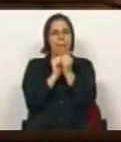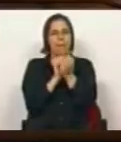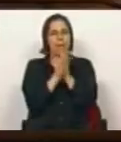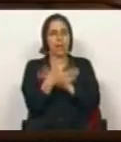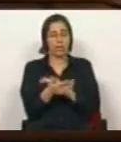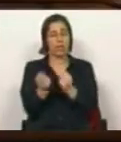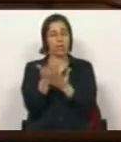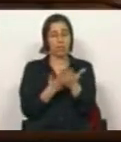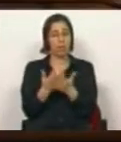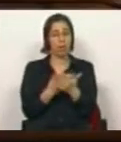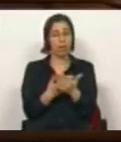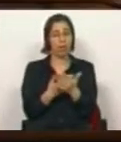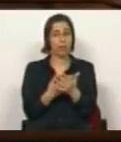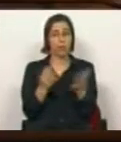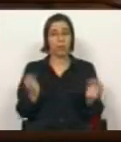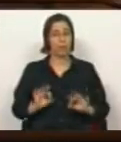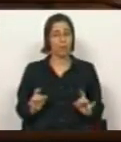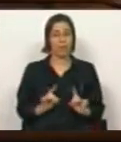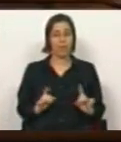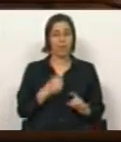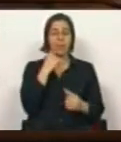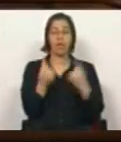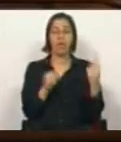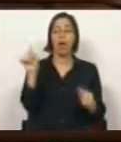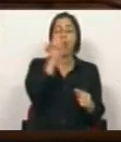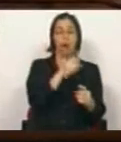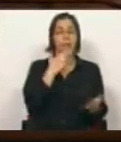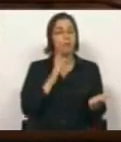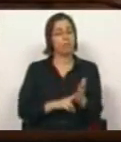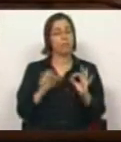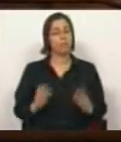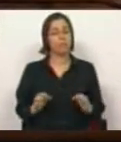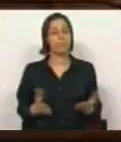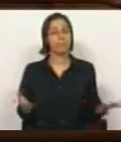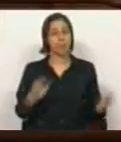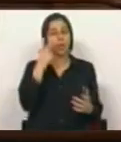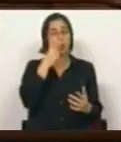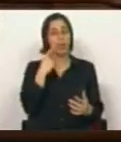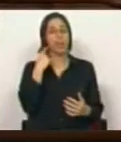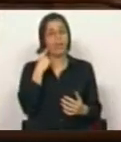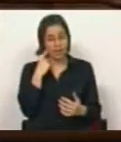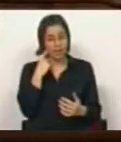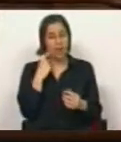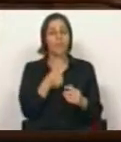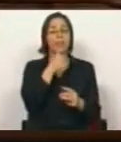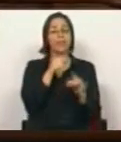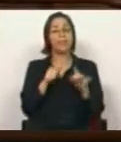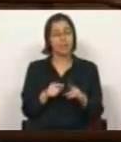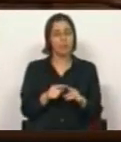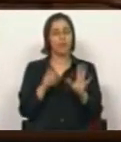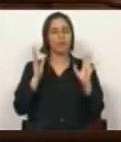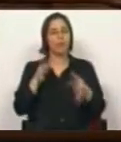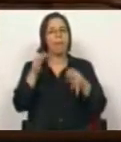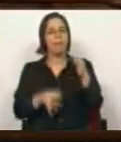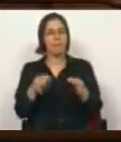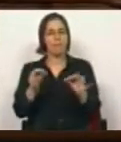reciclado. O mercado não estava preparado, diziam alguns. O que é verdade é que 2 dias depois dessa decisão, já